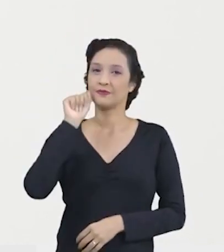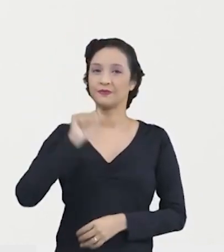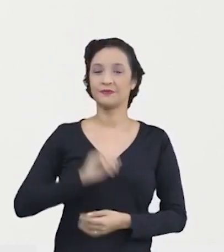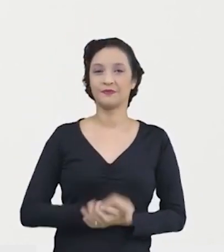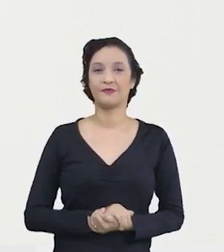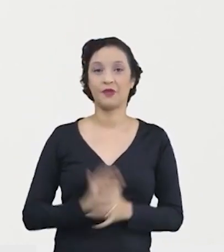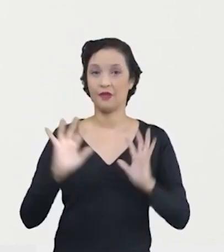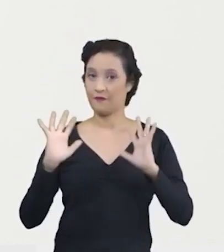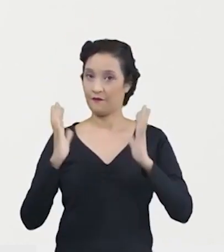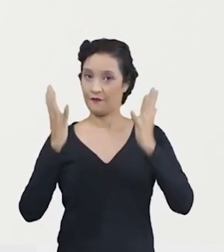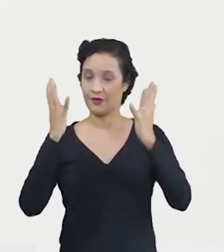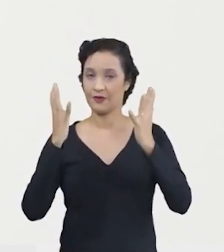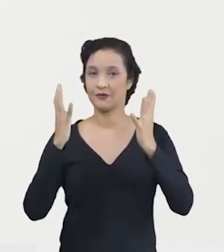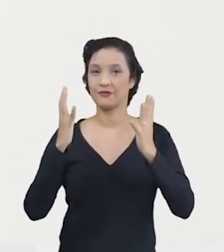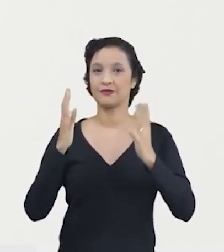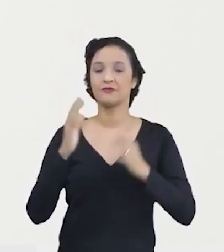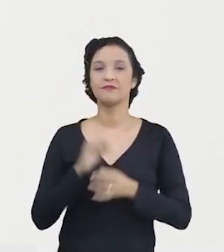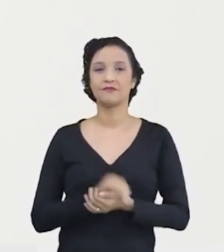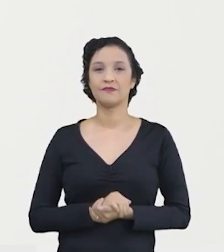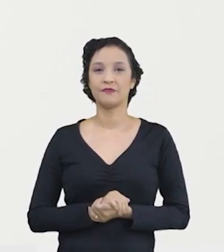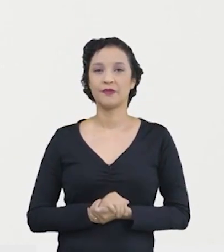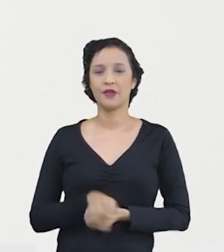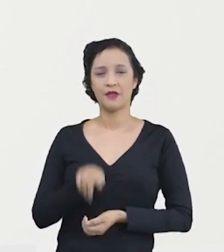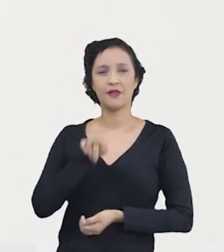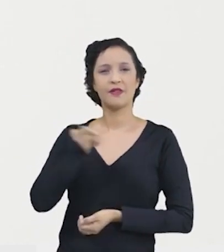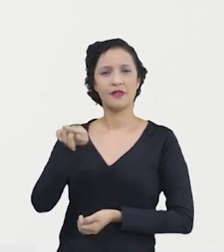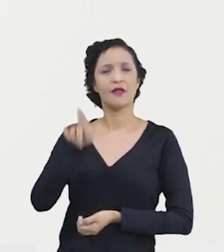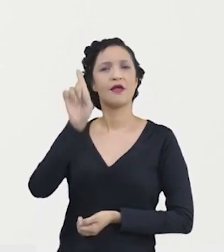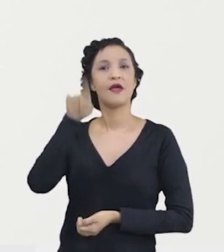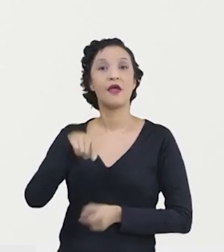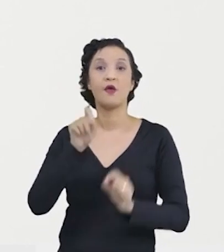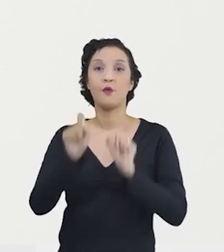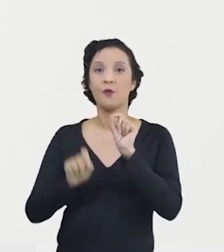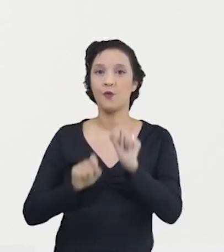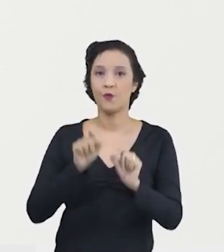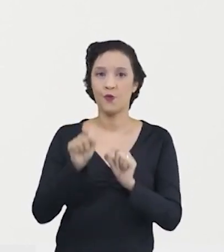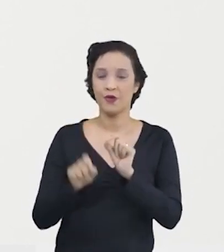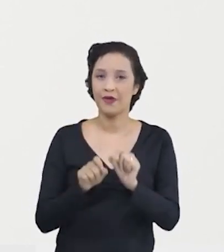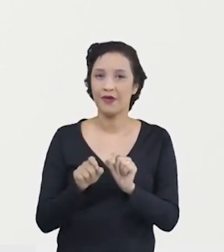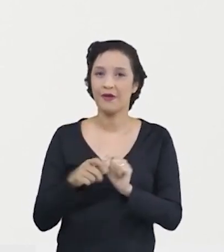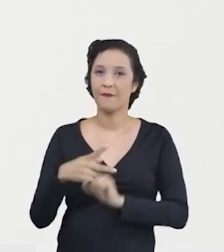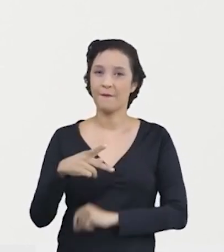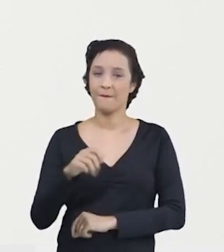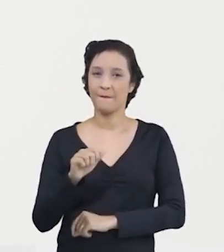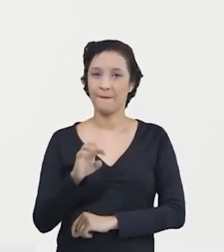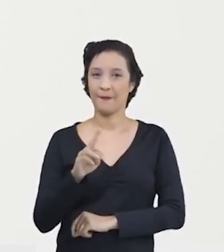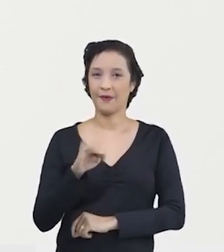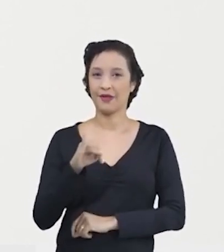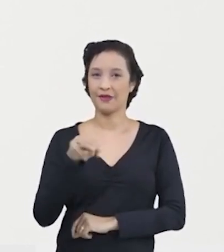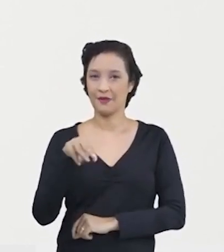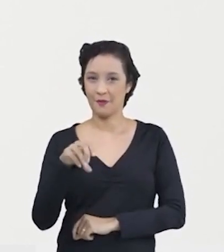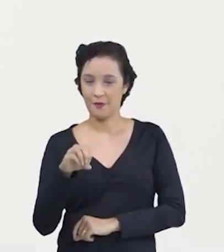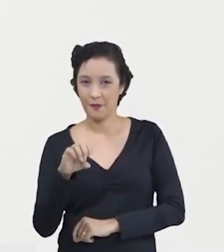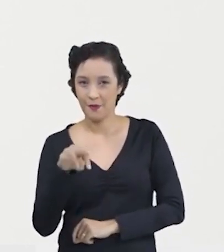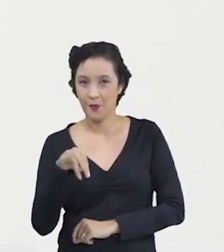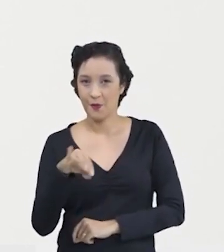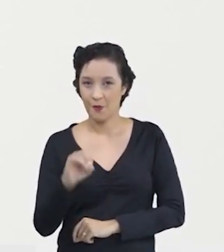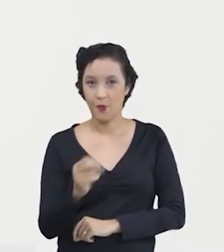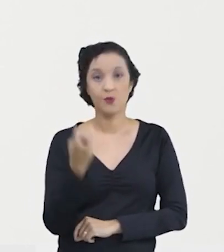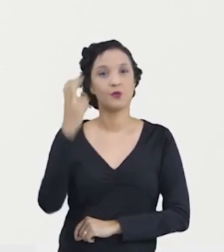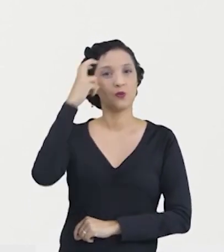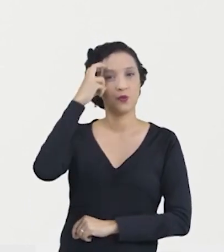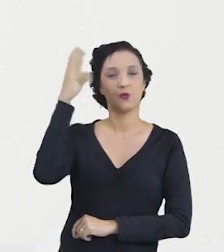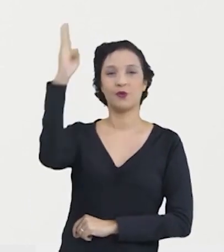O festival é reconhecido como Patrimônio Cultural do Brasil pelo Instituto do Patrimônio